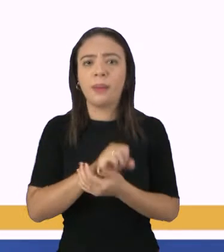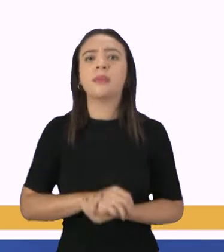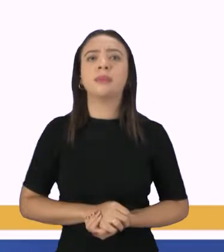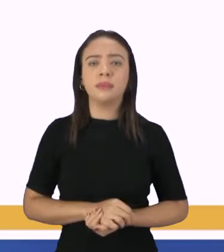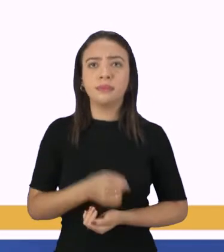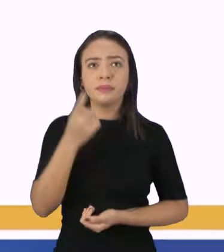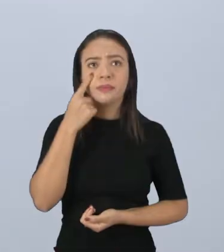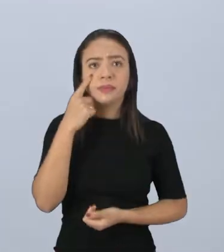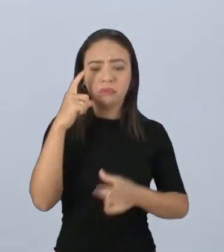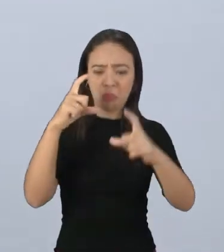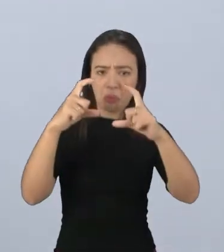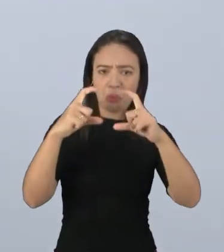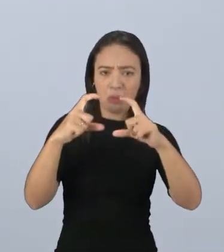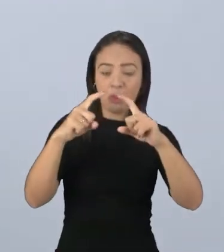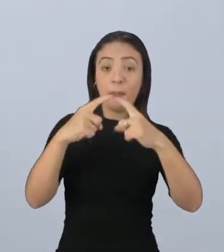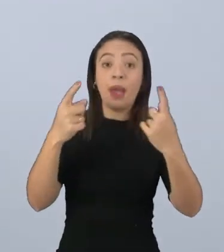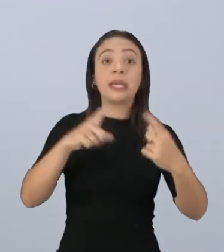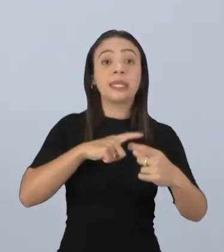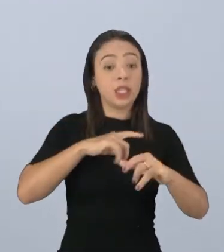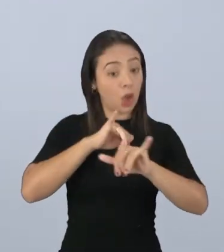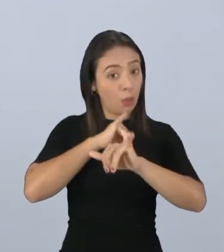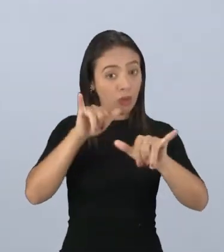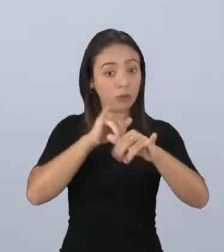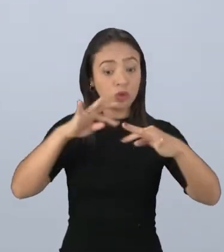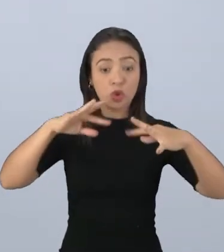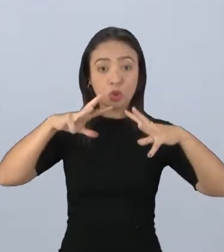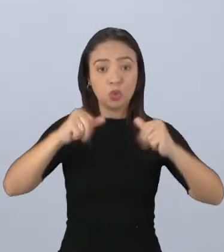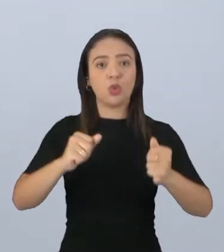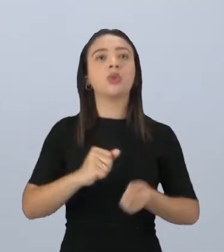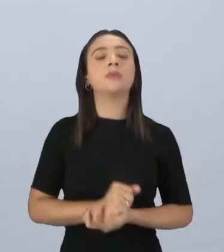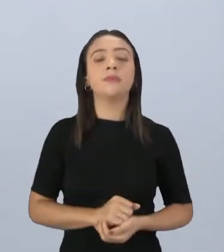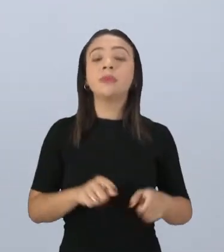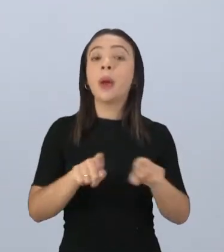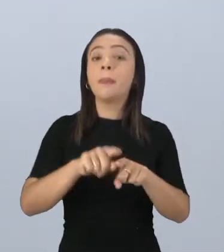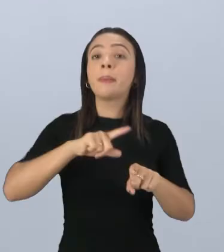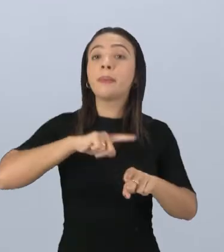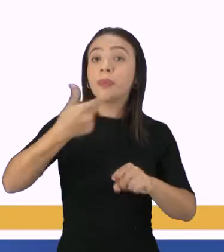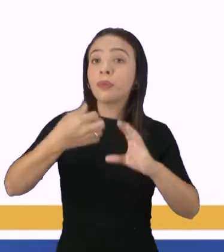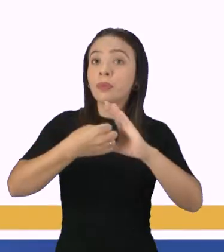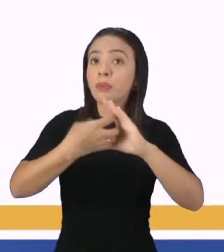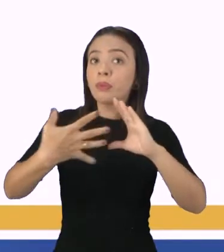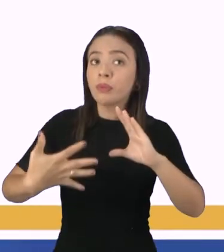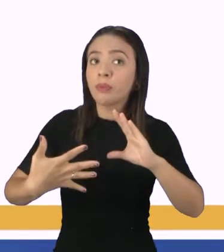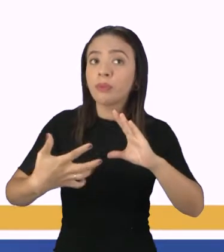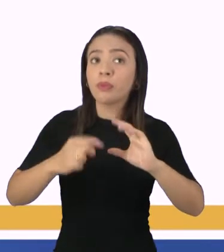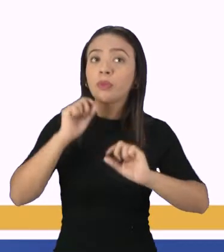do texto, mas que traz a informação como um todo. Observe outra característica.